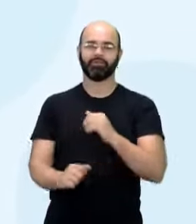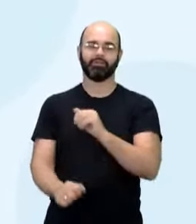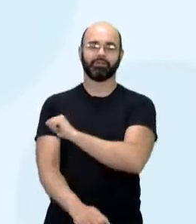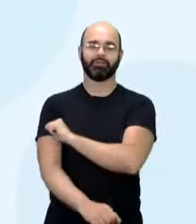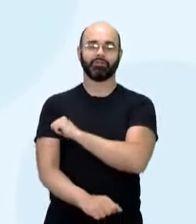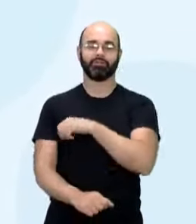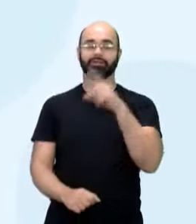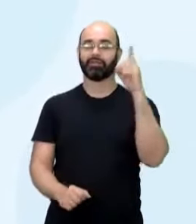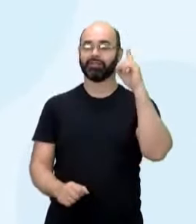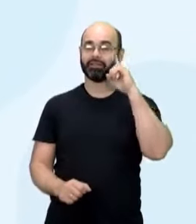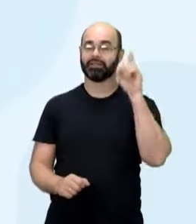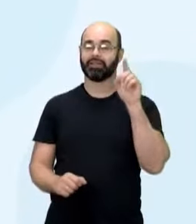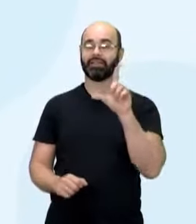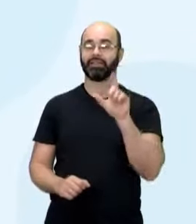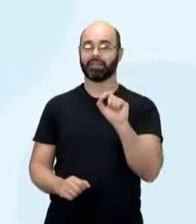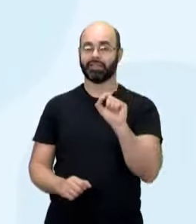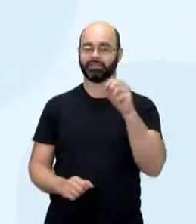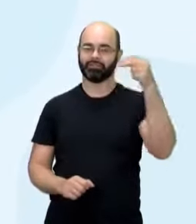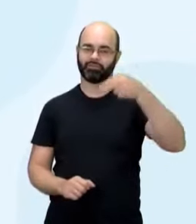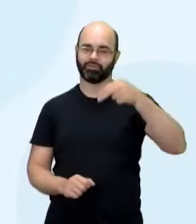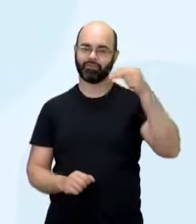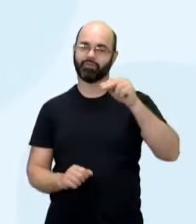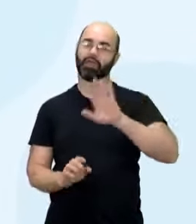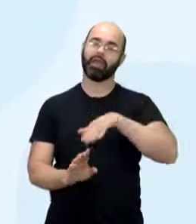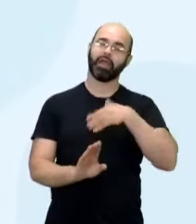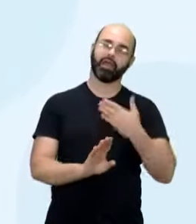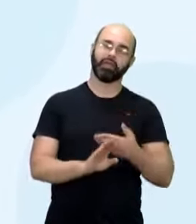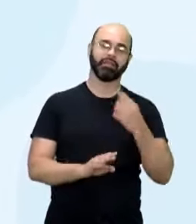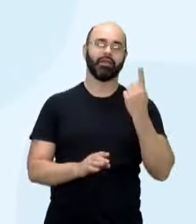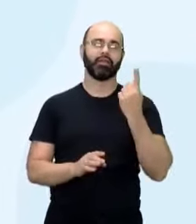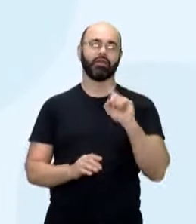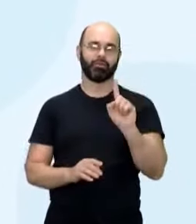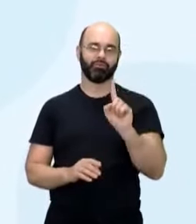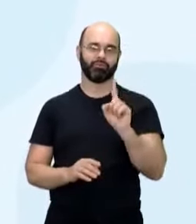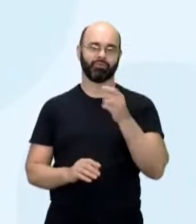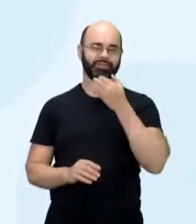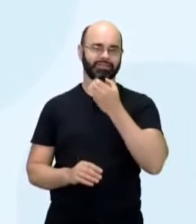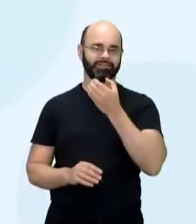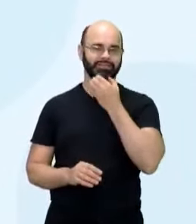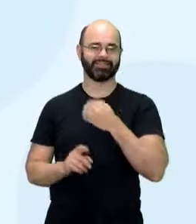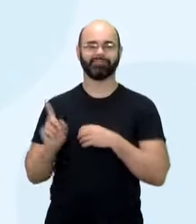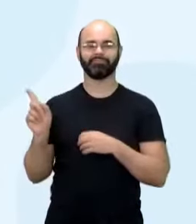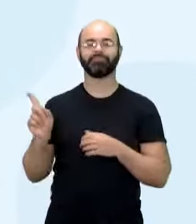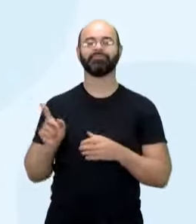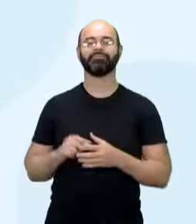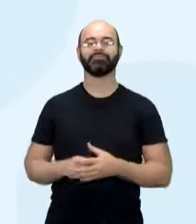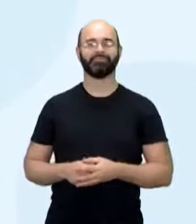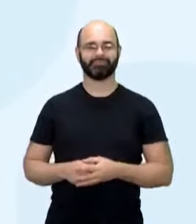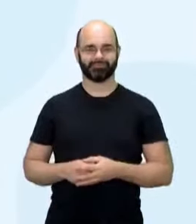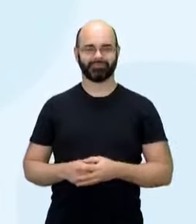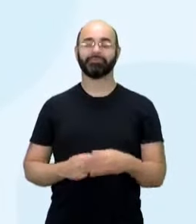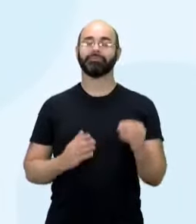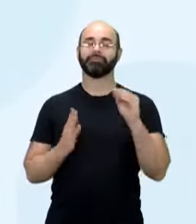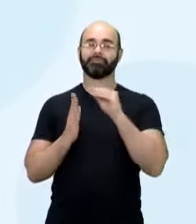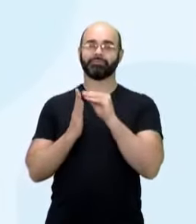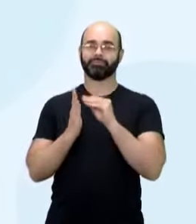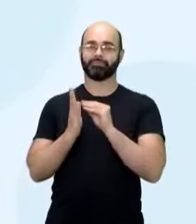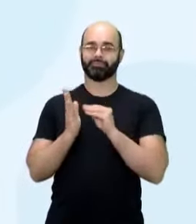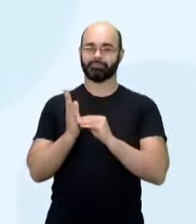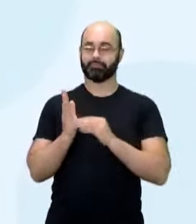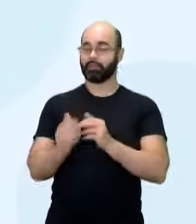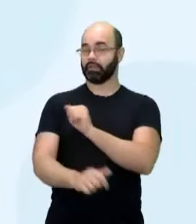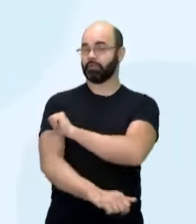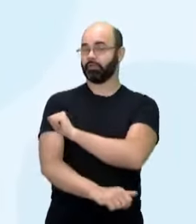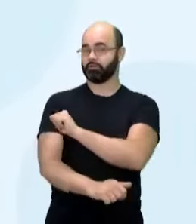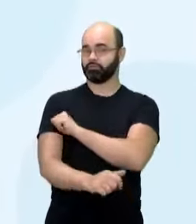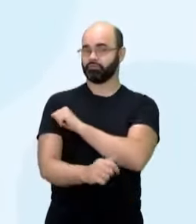dia 1º de dezembro. Então, essa é a nossa quarta e última parada para a autoavaliação socioemocional dos